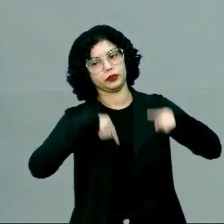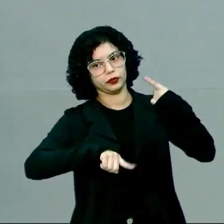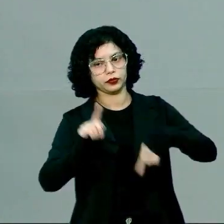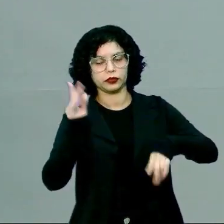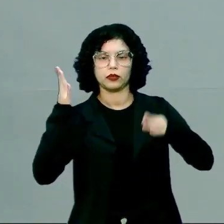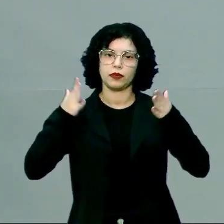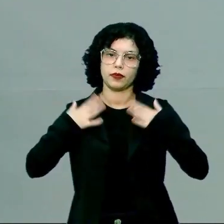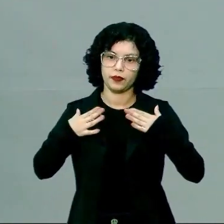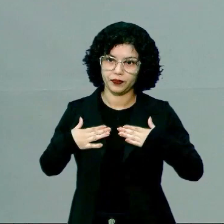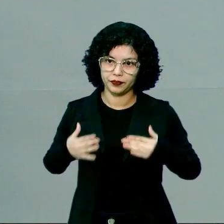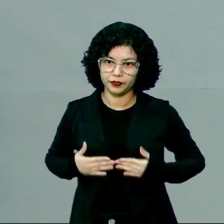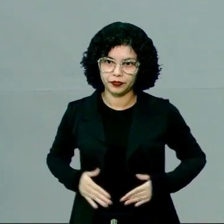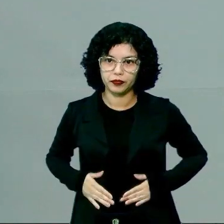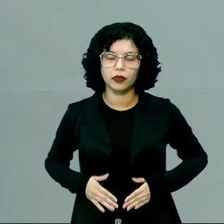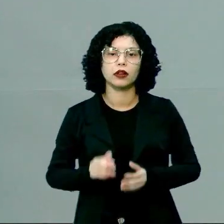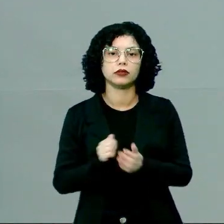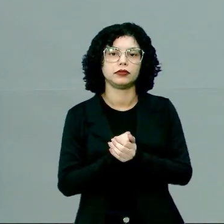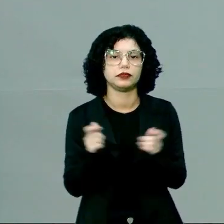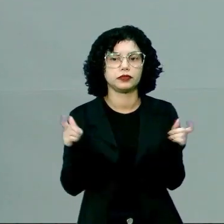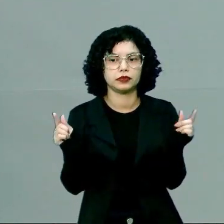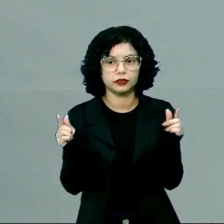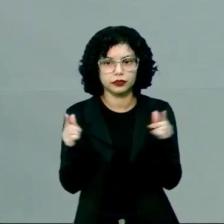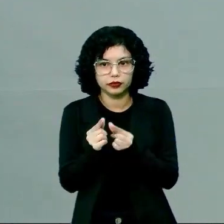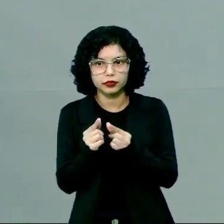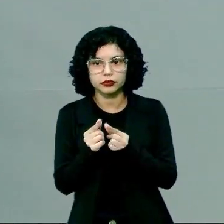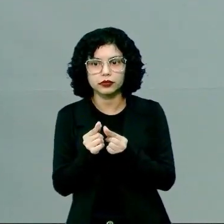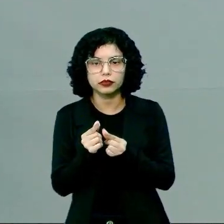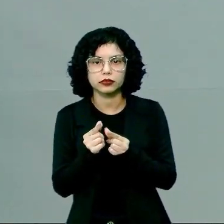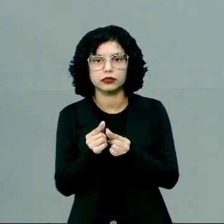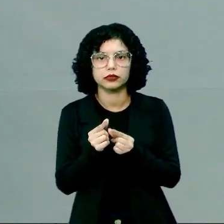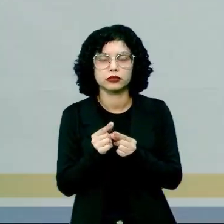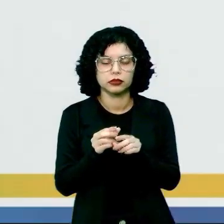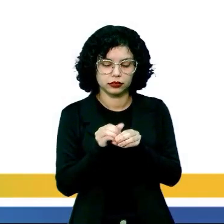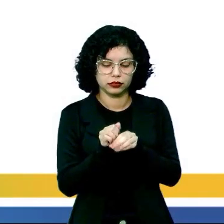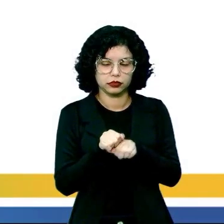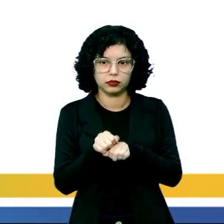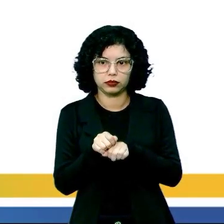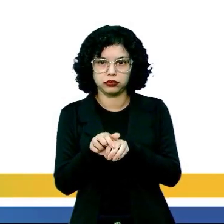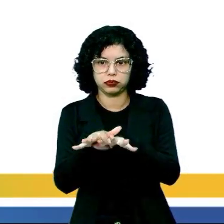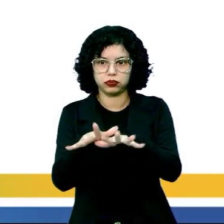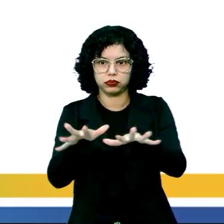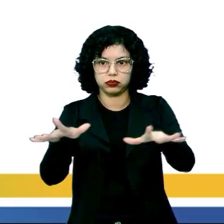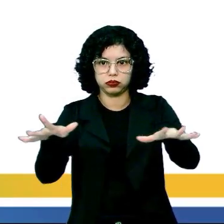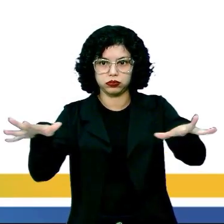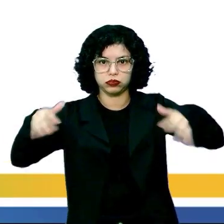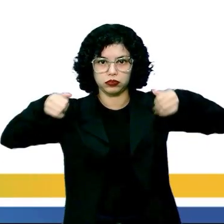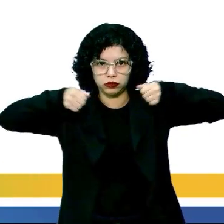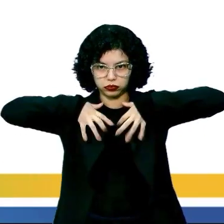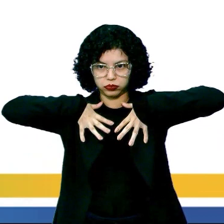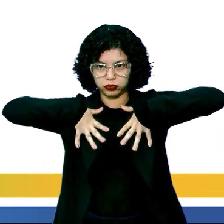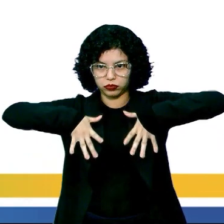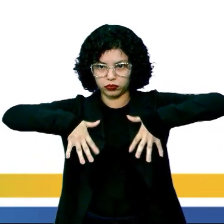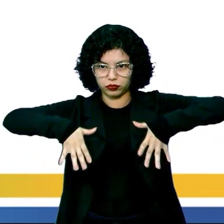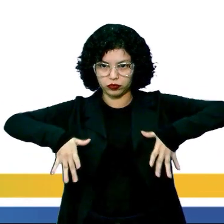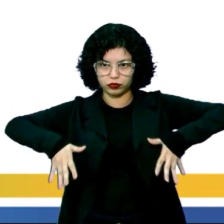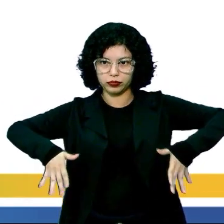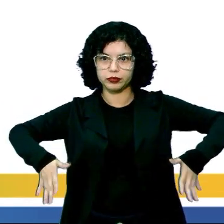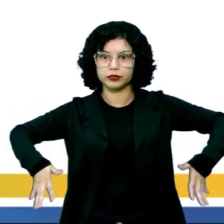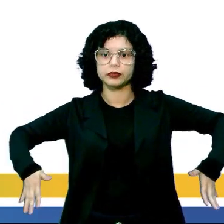artéria ela vai ficando com menos calibre e vai aí se ramificando até chegar aos capilares, tá?